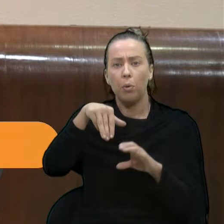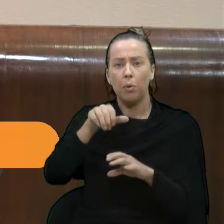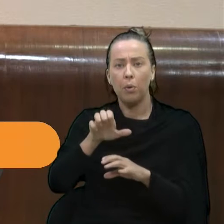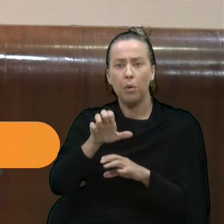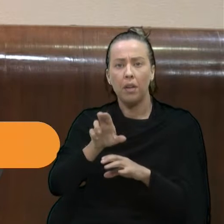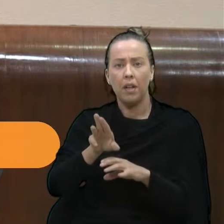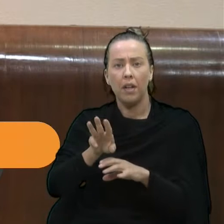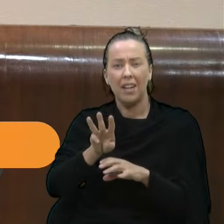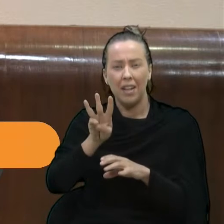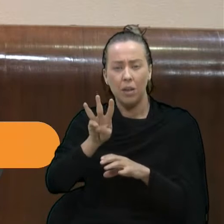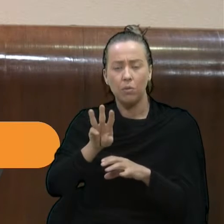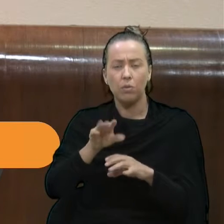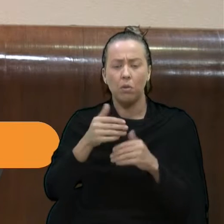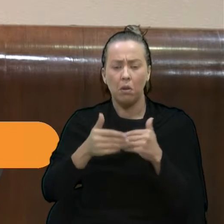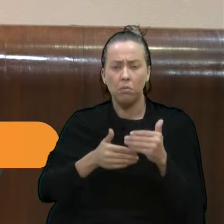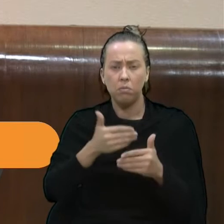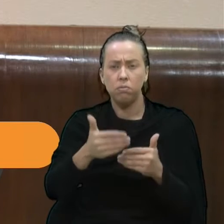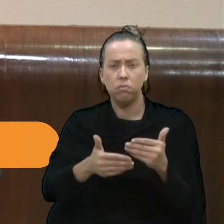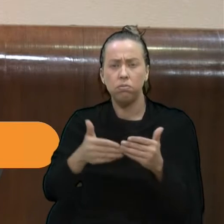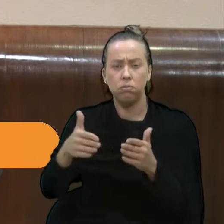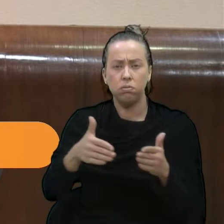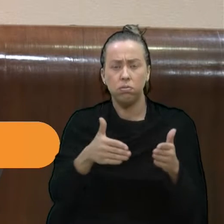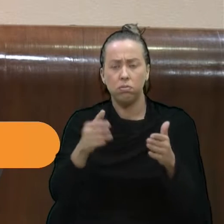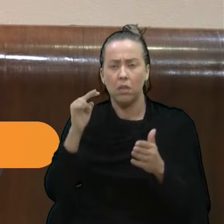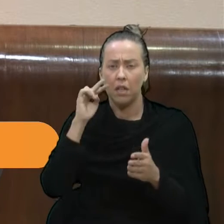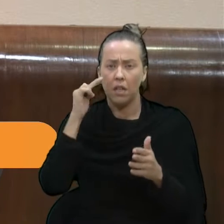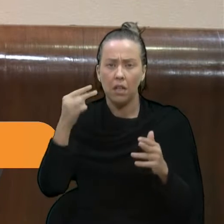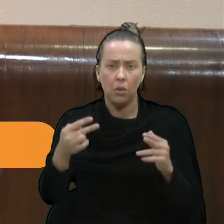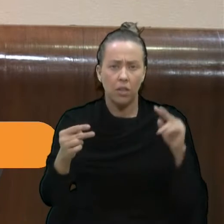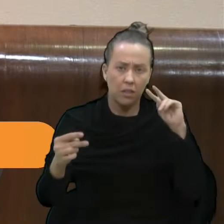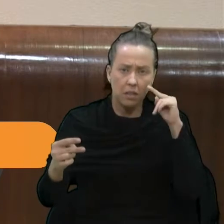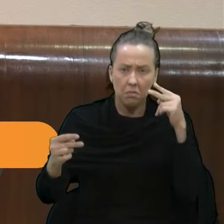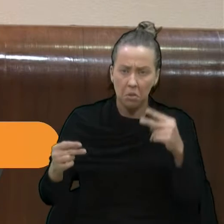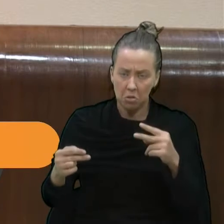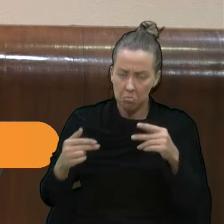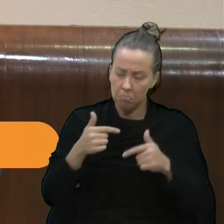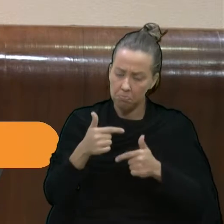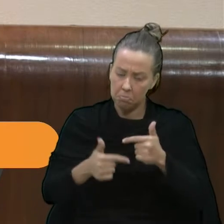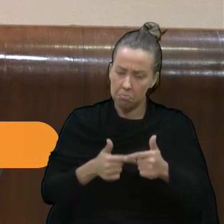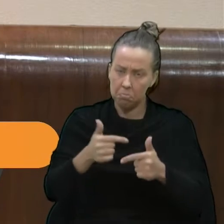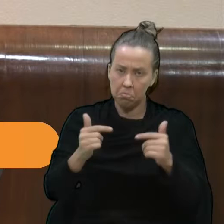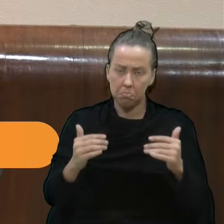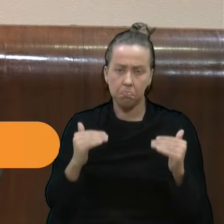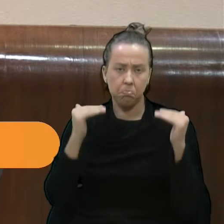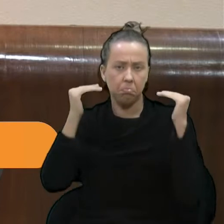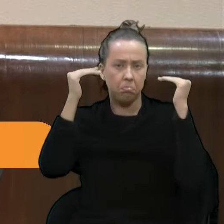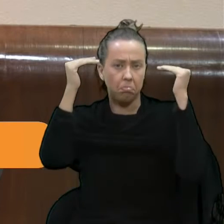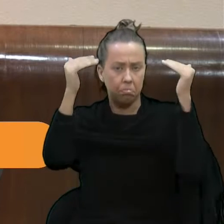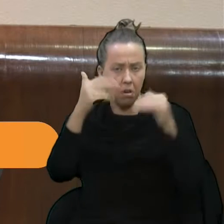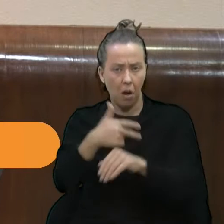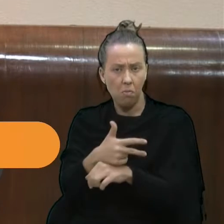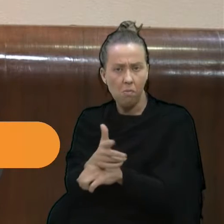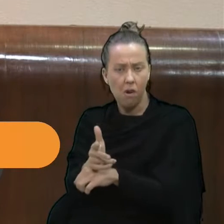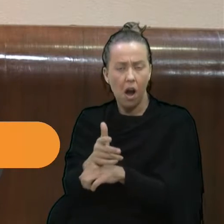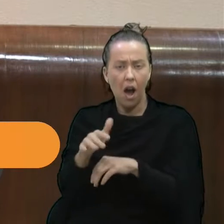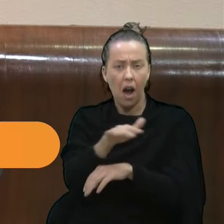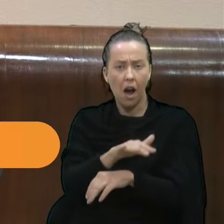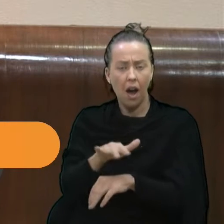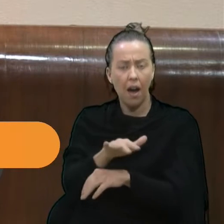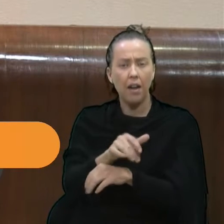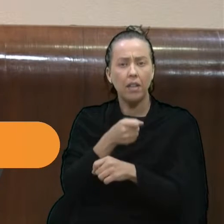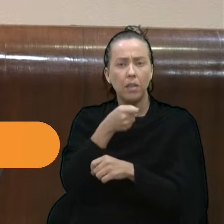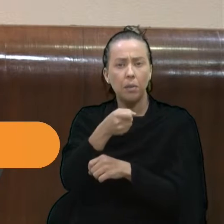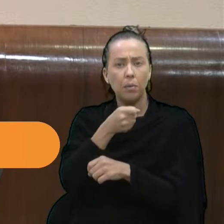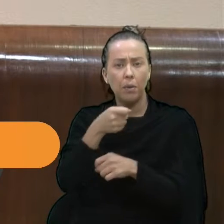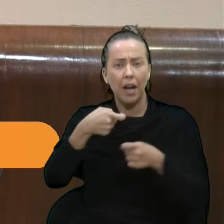sua trajetória, vários reconhecimentos pelo seu trabalho, entre eles por sua cobertura jornalística durante a